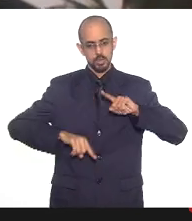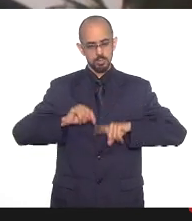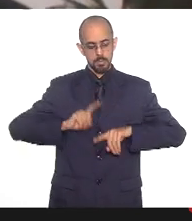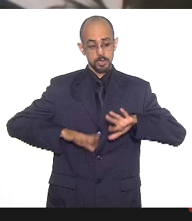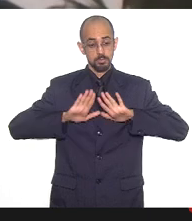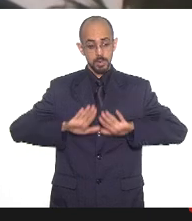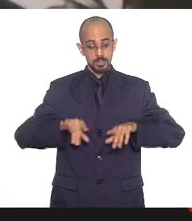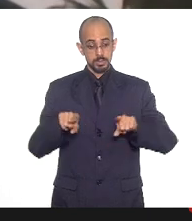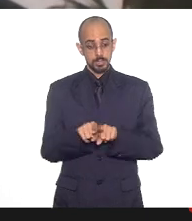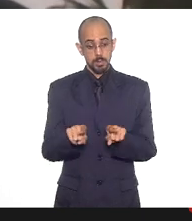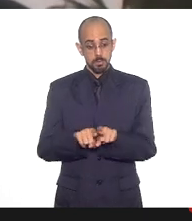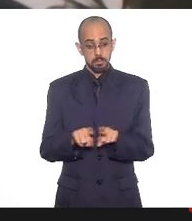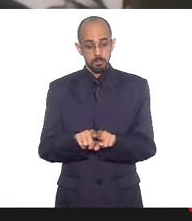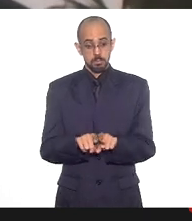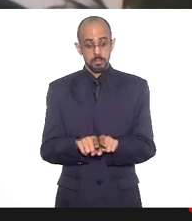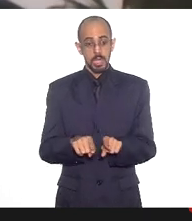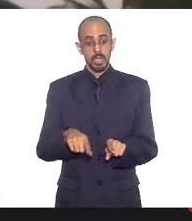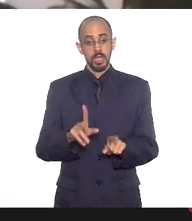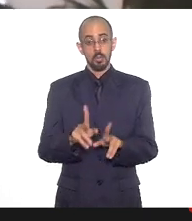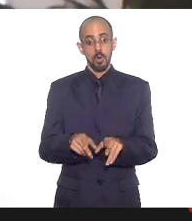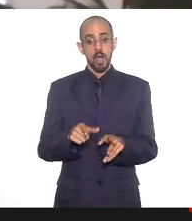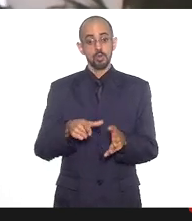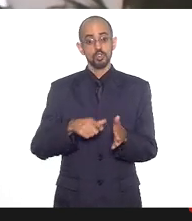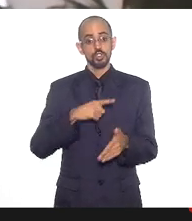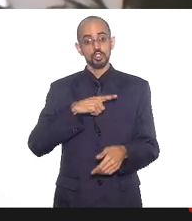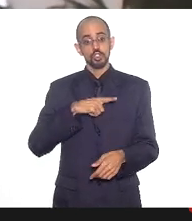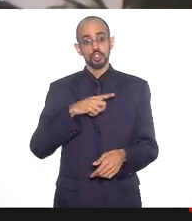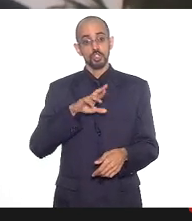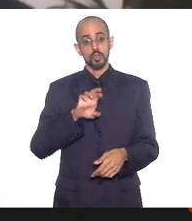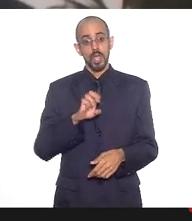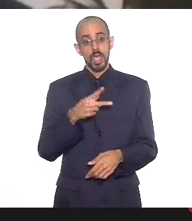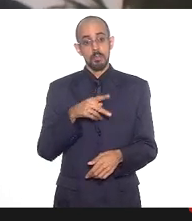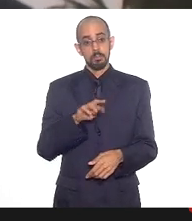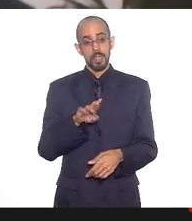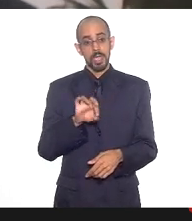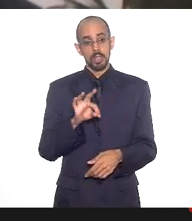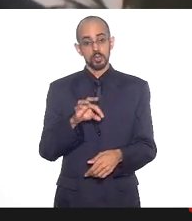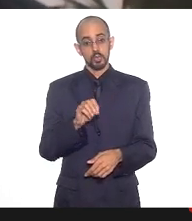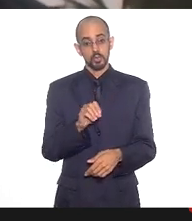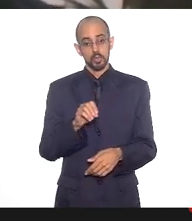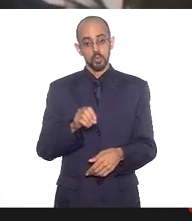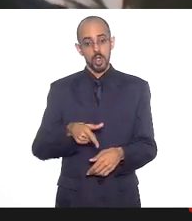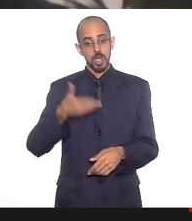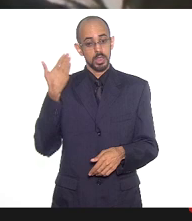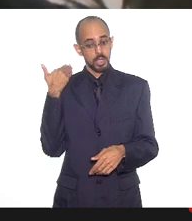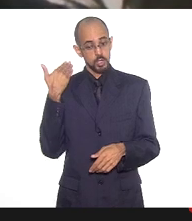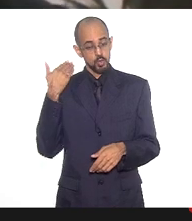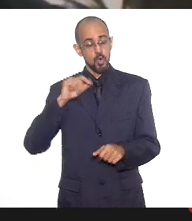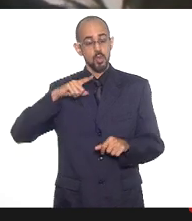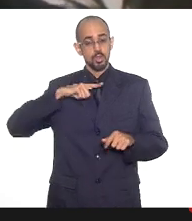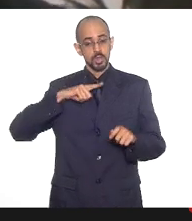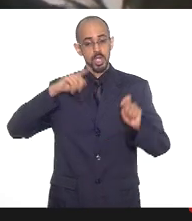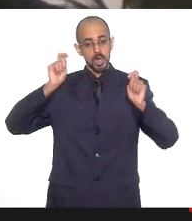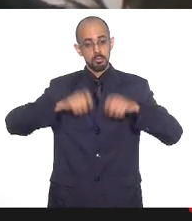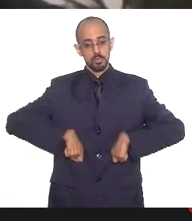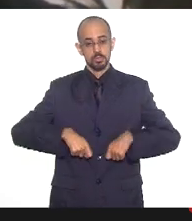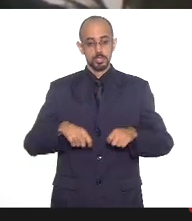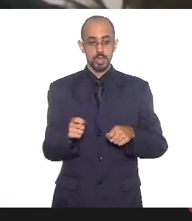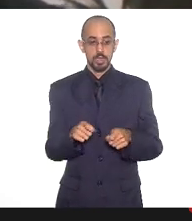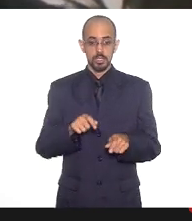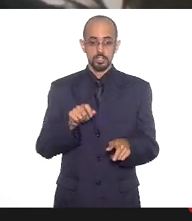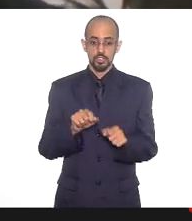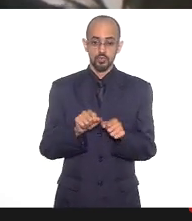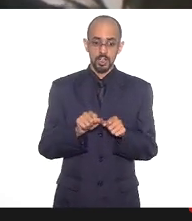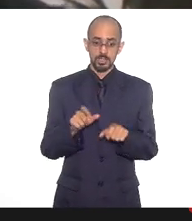também, assim como existia no Repetro anterior, na sistemática anterior, a possibilidade de afretamento